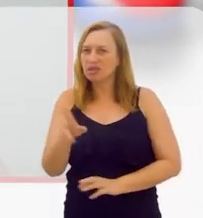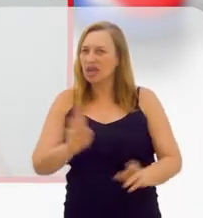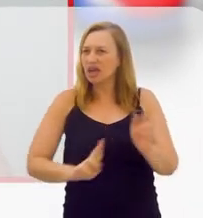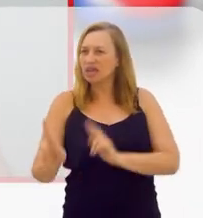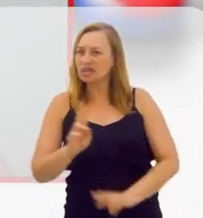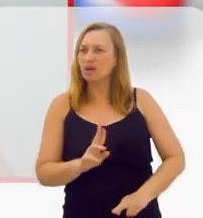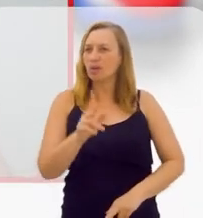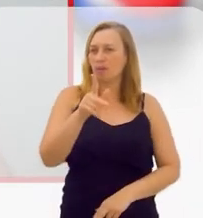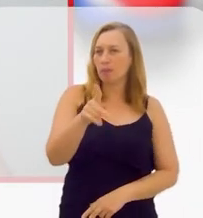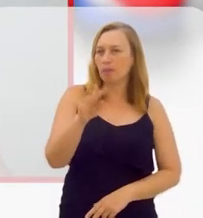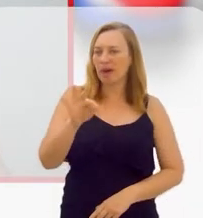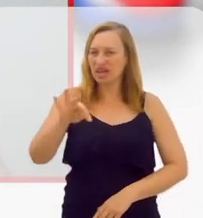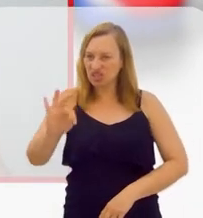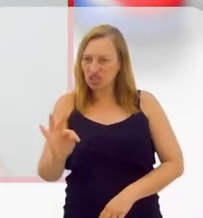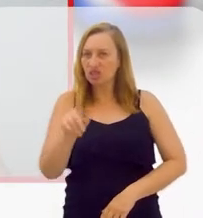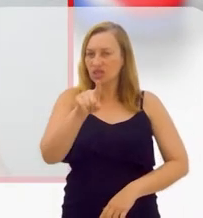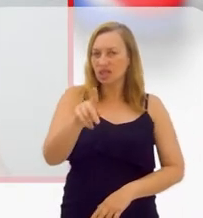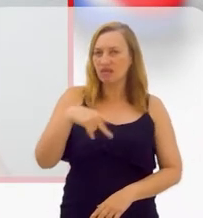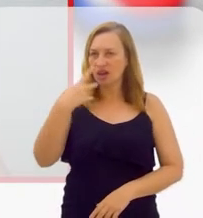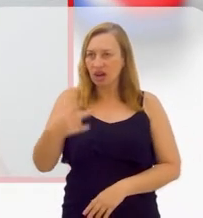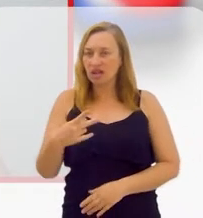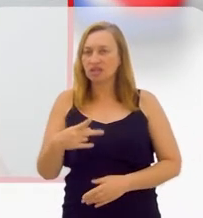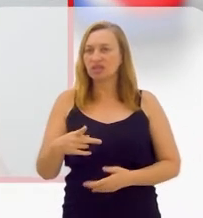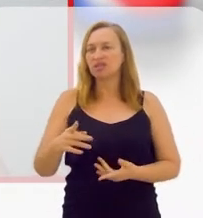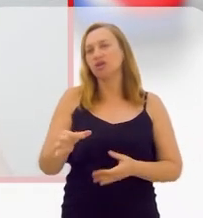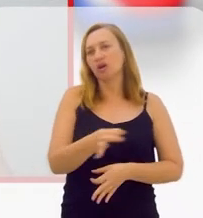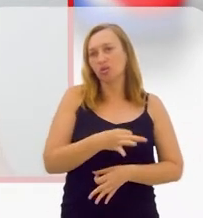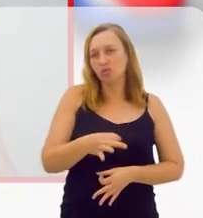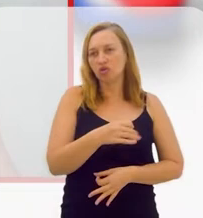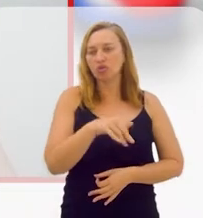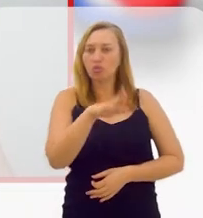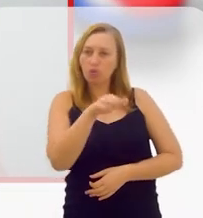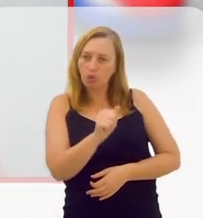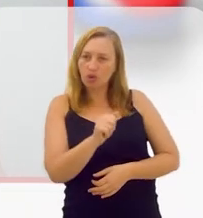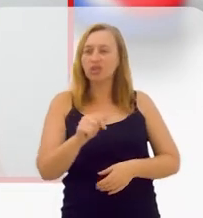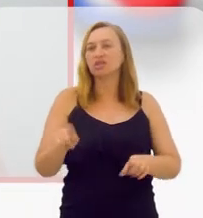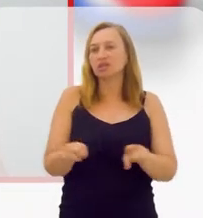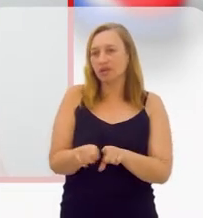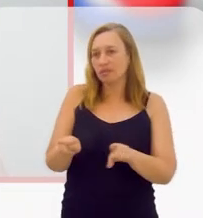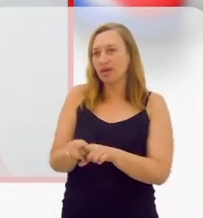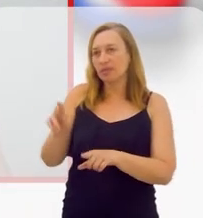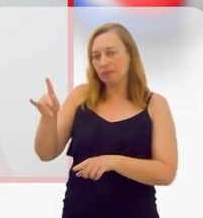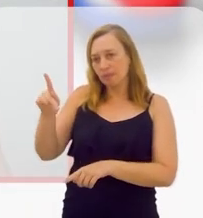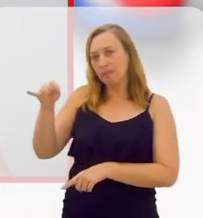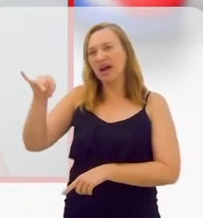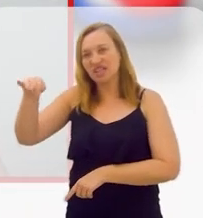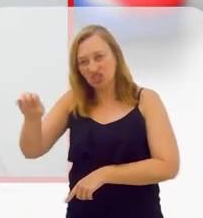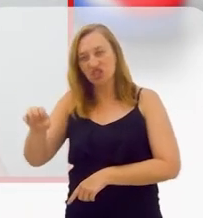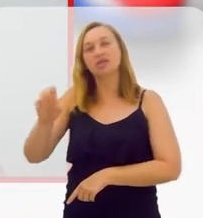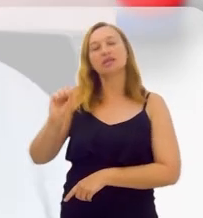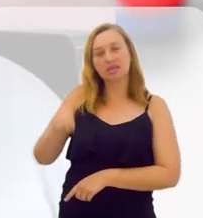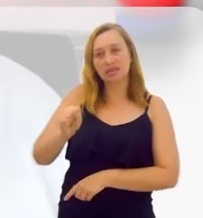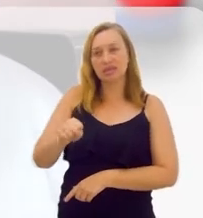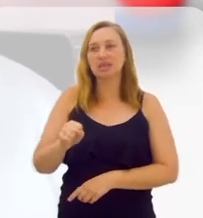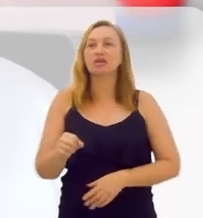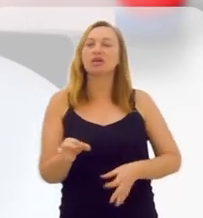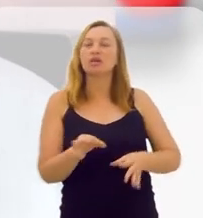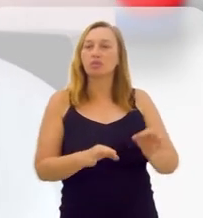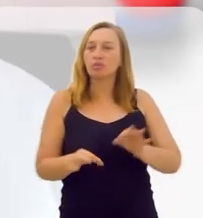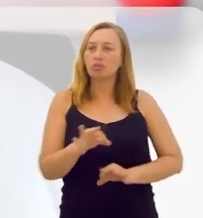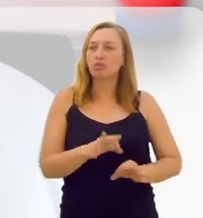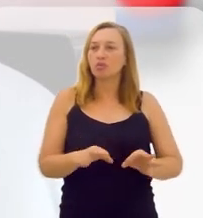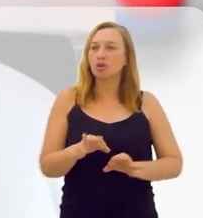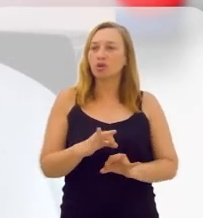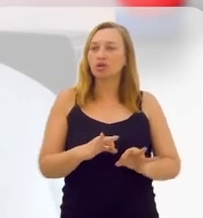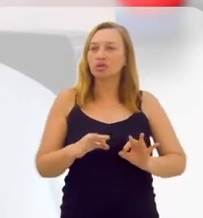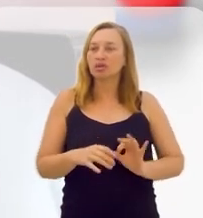isso em relação ao PAT que você tinha citado no início, né? Então, além da moeda Mumbuca, tem também a moeda PAT, é isso? Isso, é o